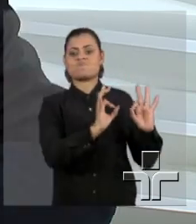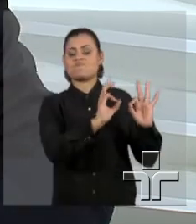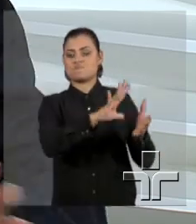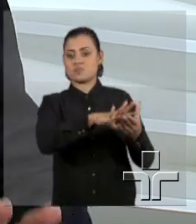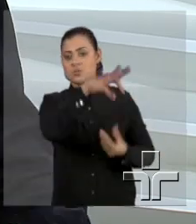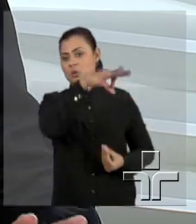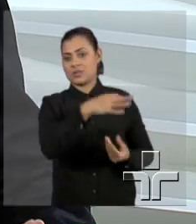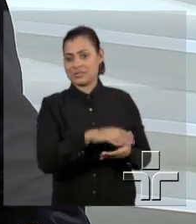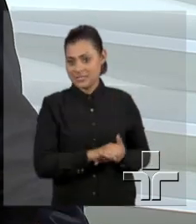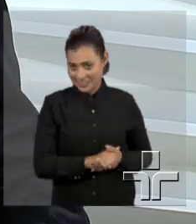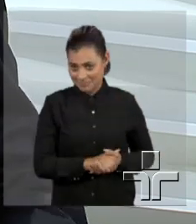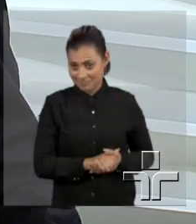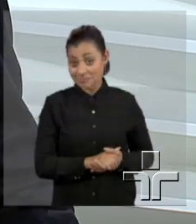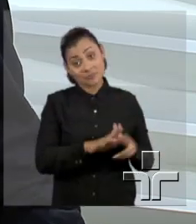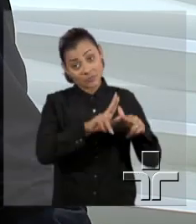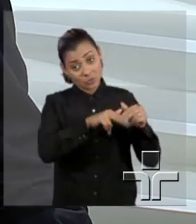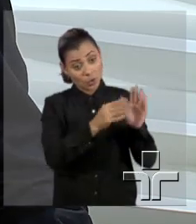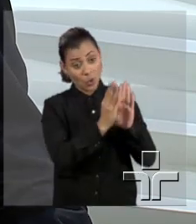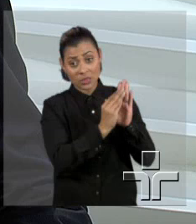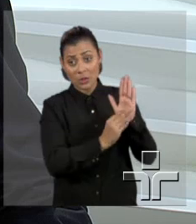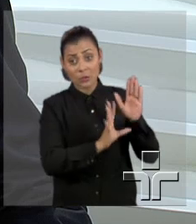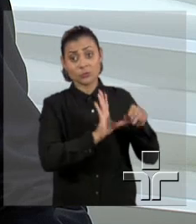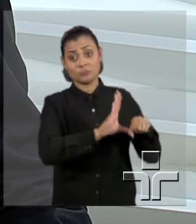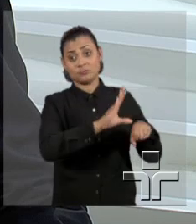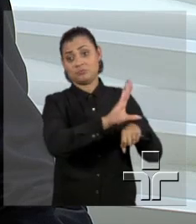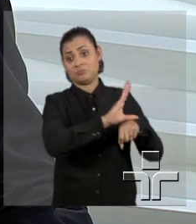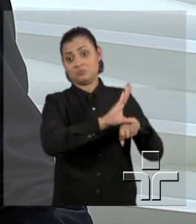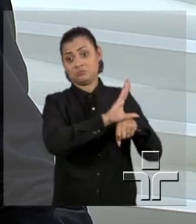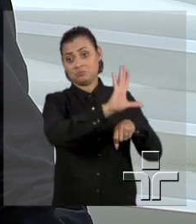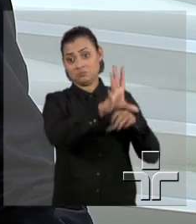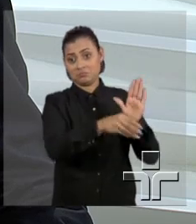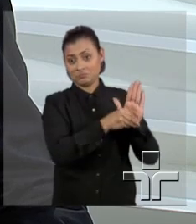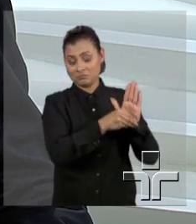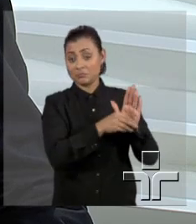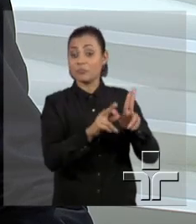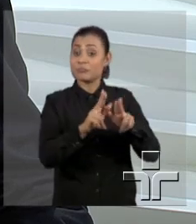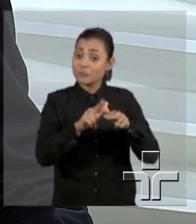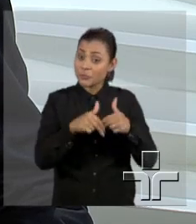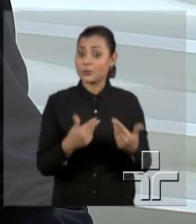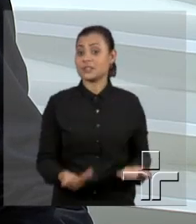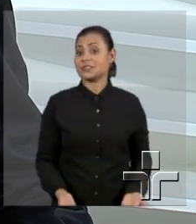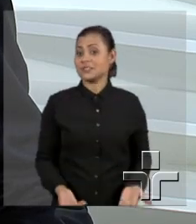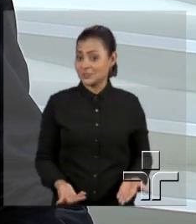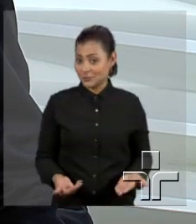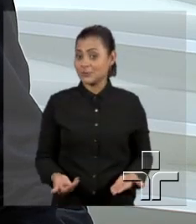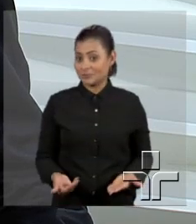de que tudo mais é conteúdo. Na linguagem religiosa, o cântico dos cânticos.